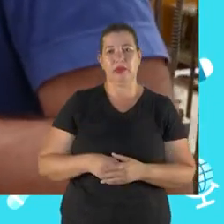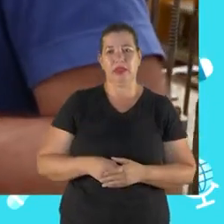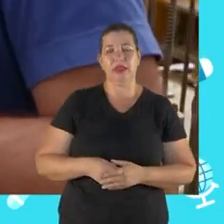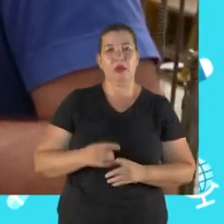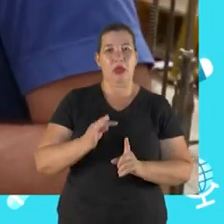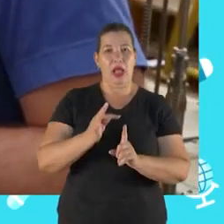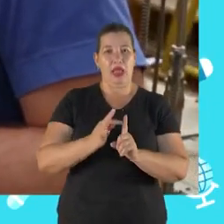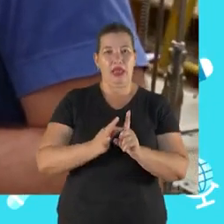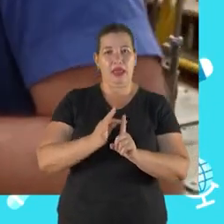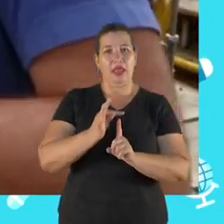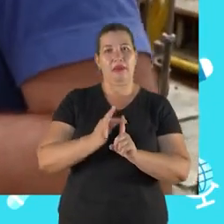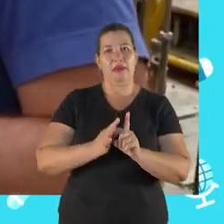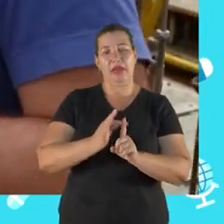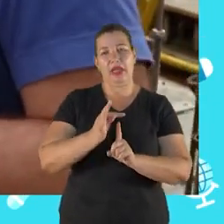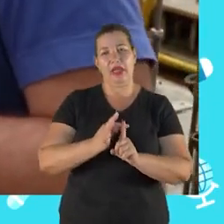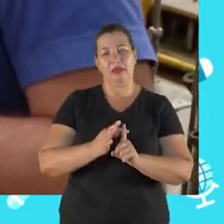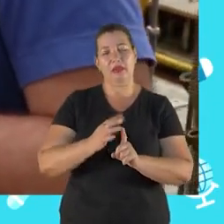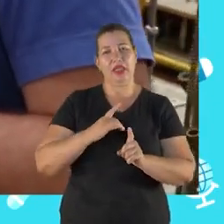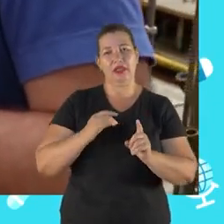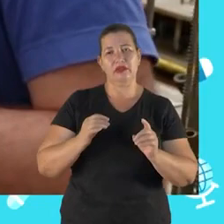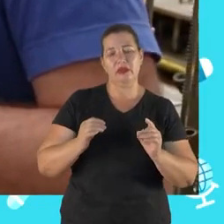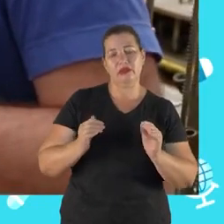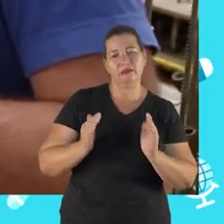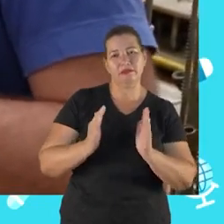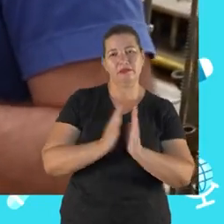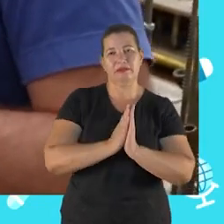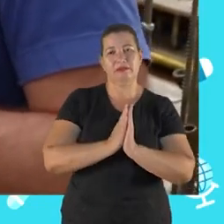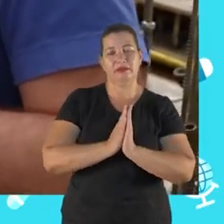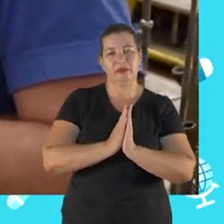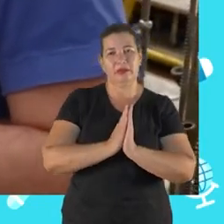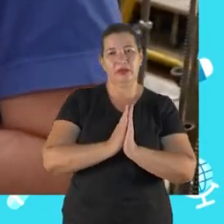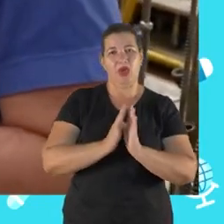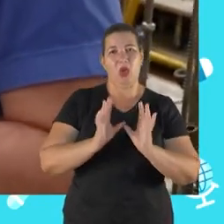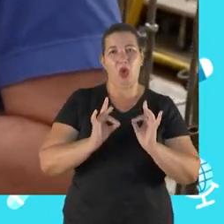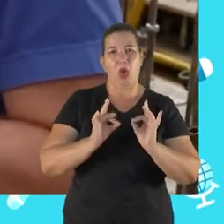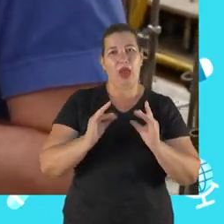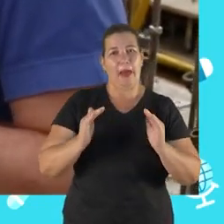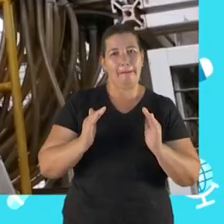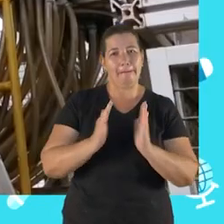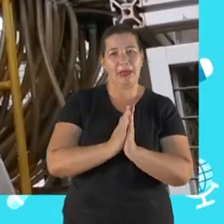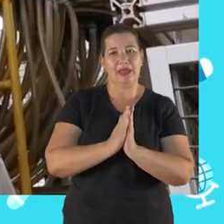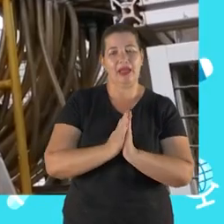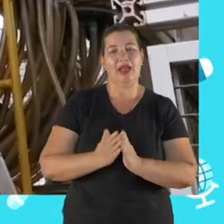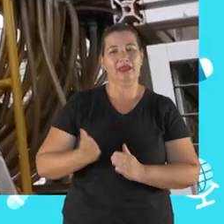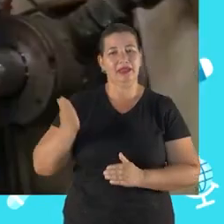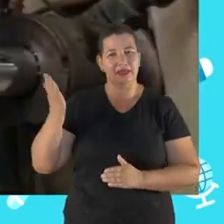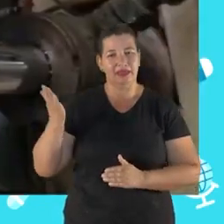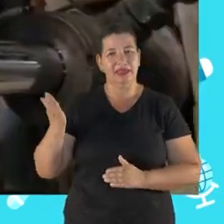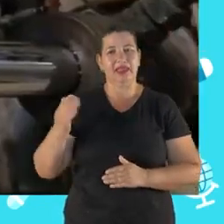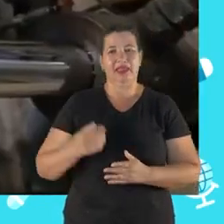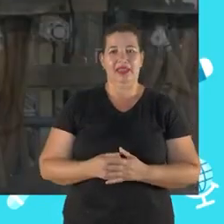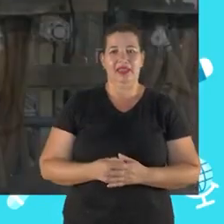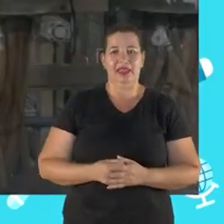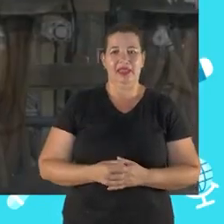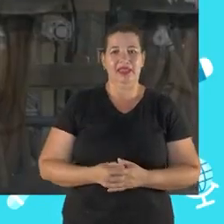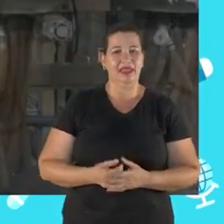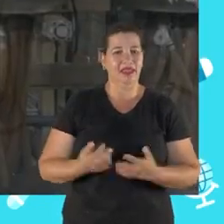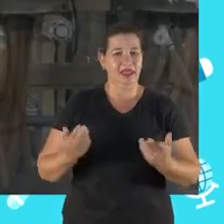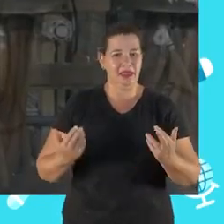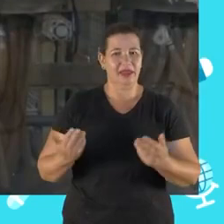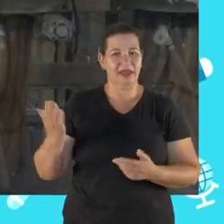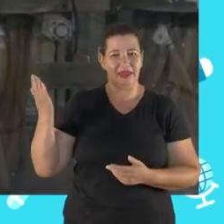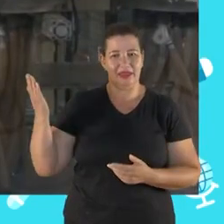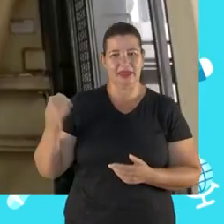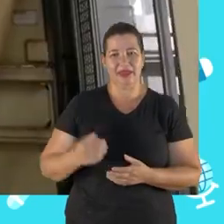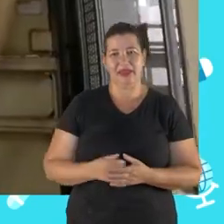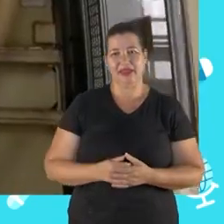um pouquinho aquelas esferas e com a temperatura elas vão soldar, elas vão grudar uma na outra e é aí que a gente vai ter aquela peça que vai sair